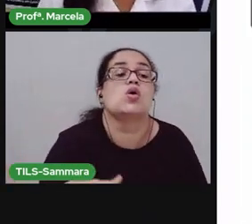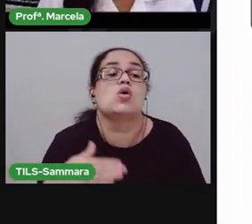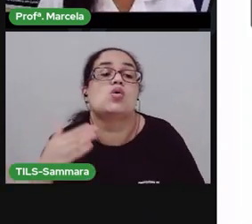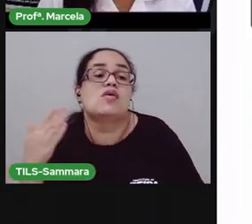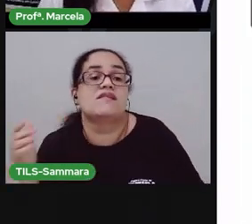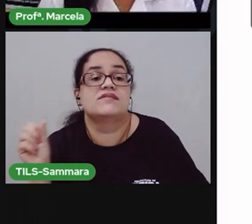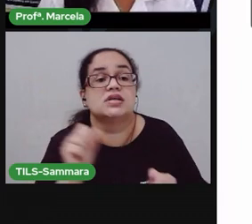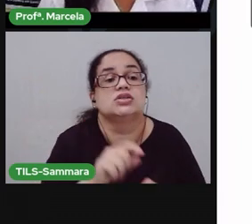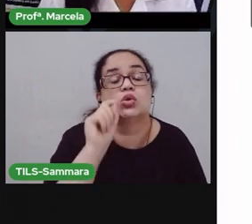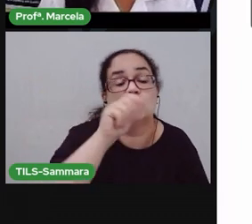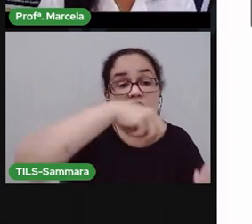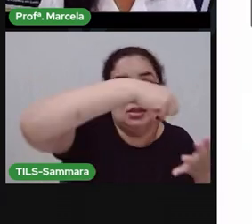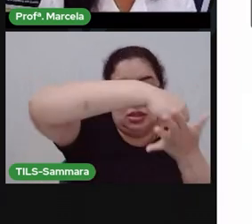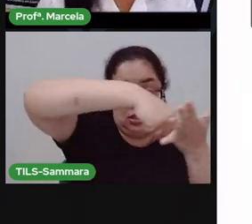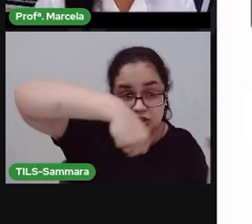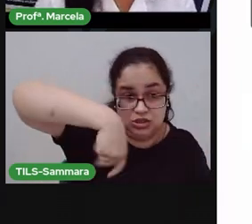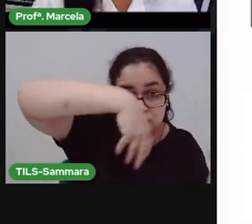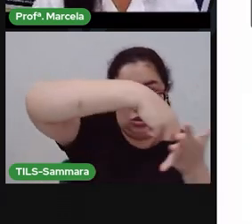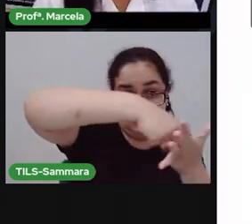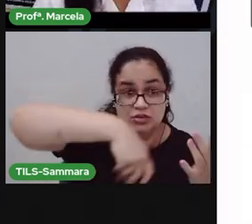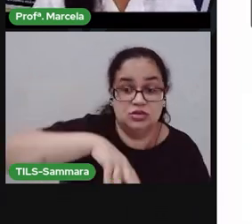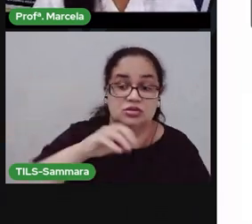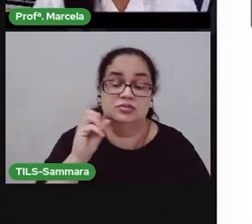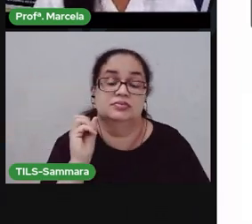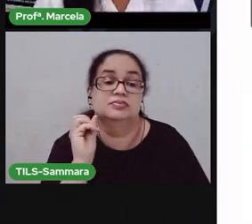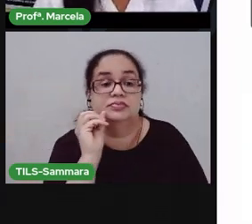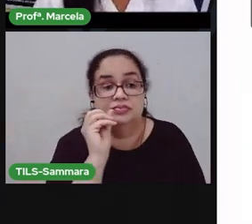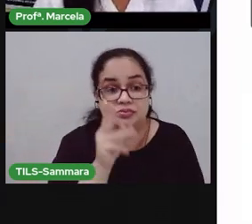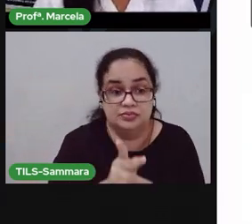vai fazer nessa tarefa, tá?